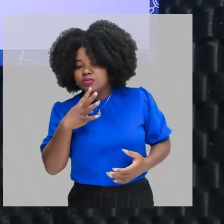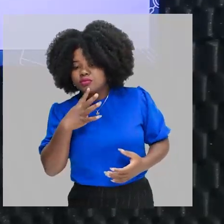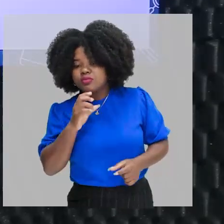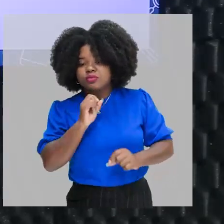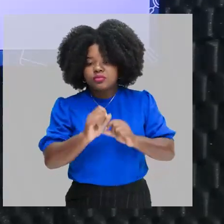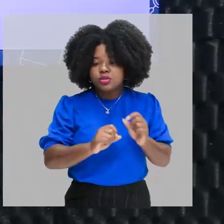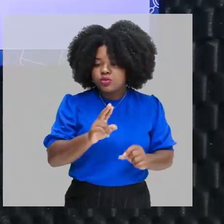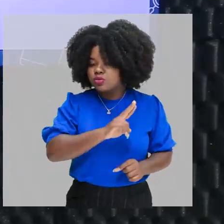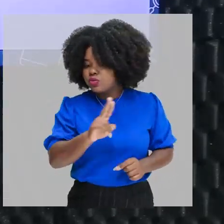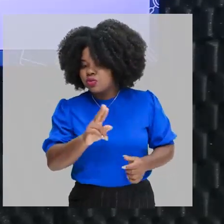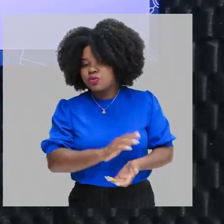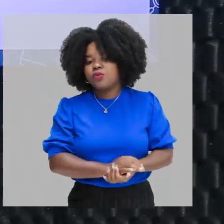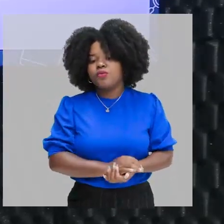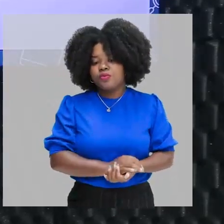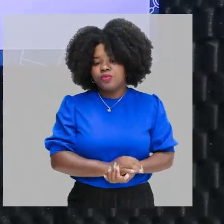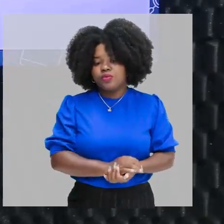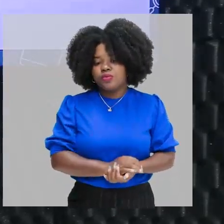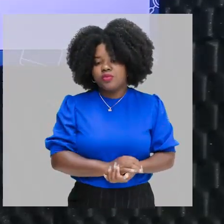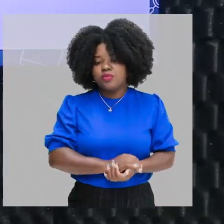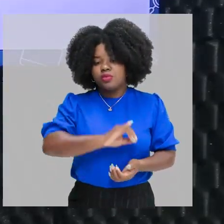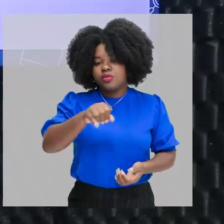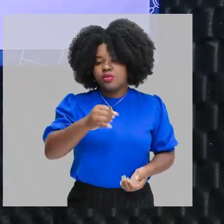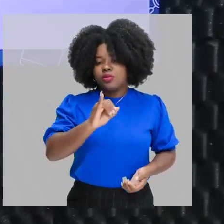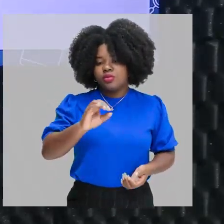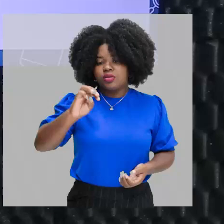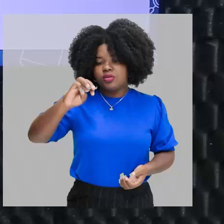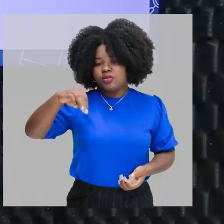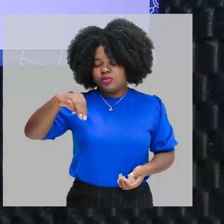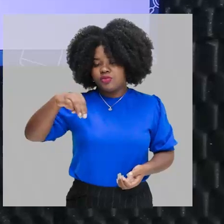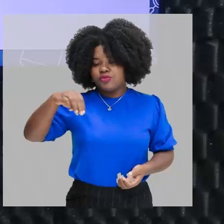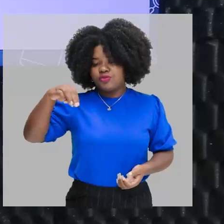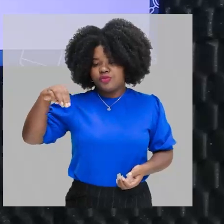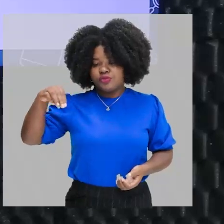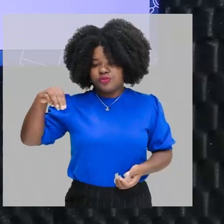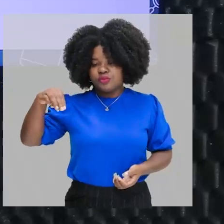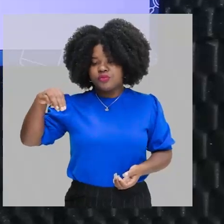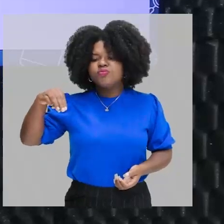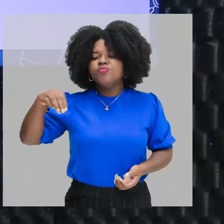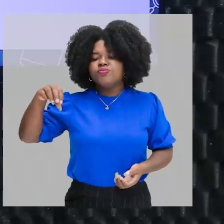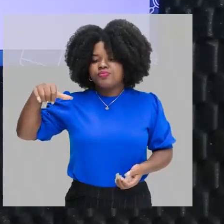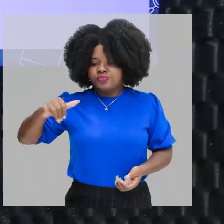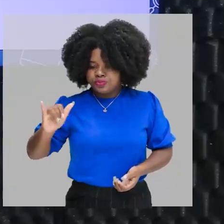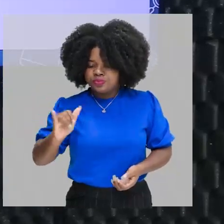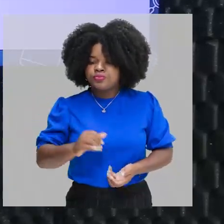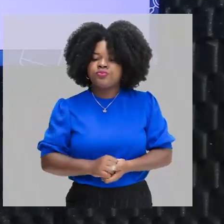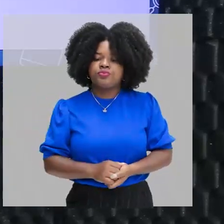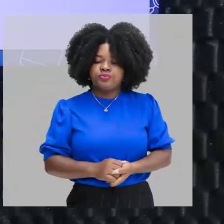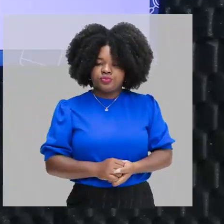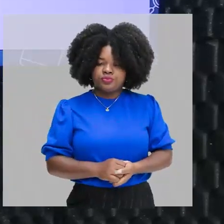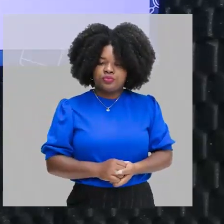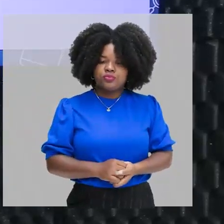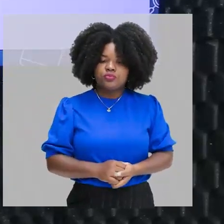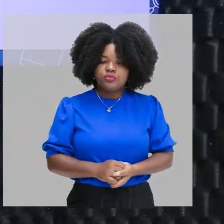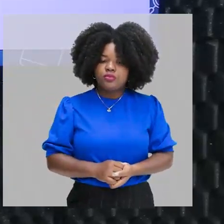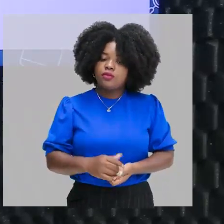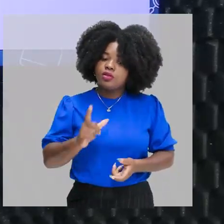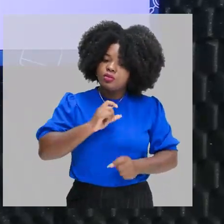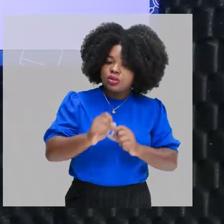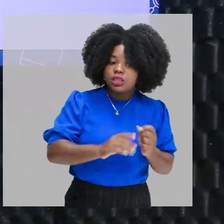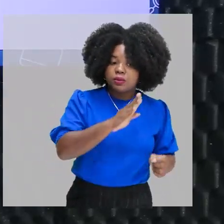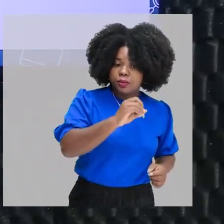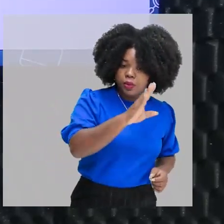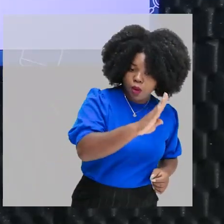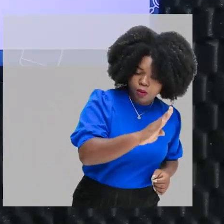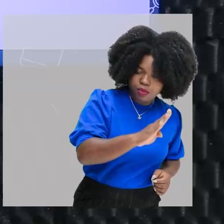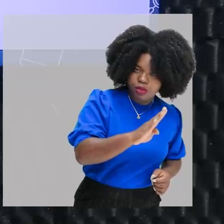conhecido pelo nome artístico. Jimmy é como se fosse um apelido ou uma forma reduzida do nome James, como a gente tem Bob,